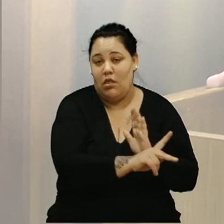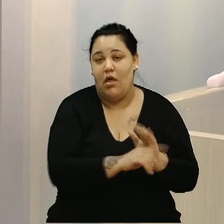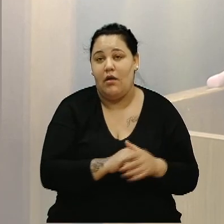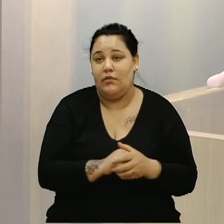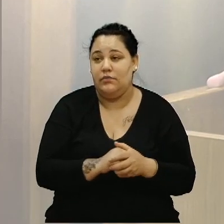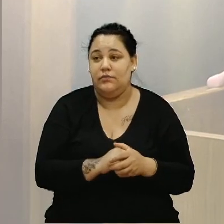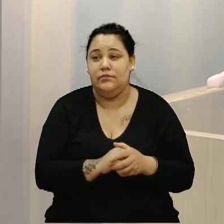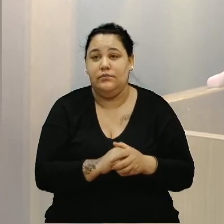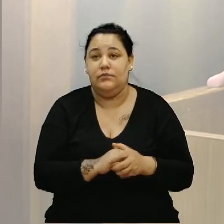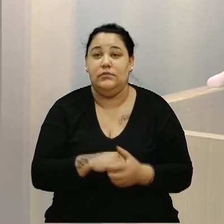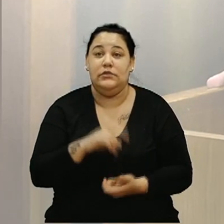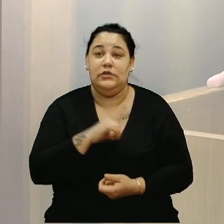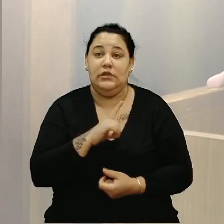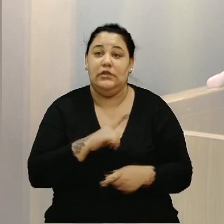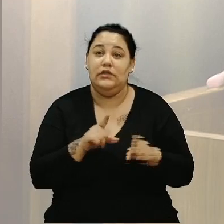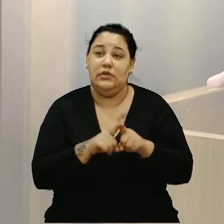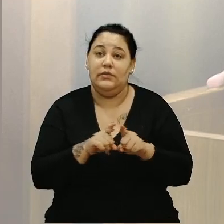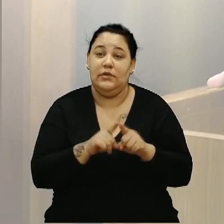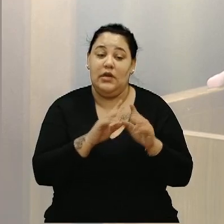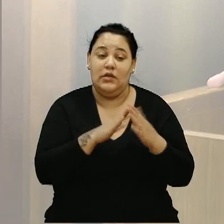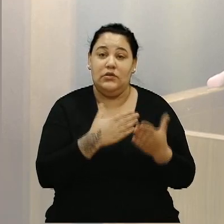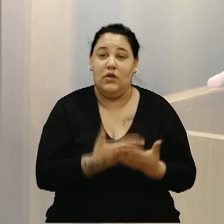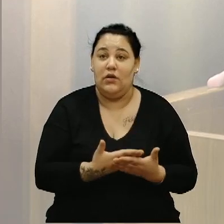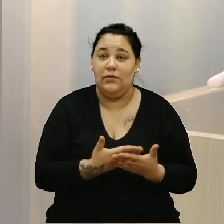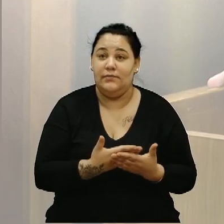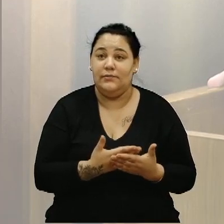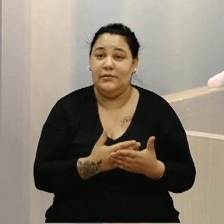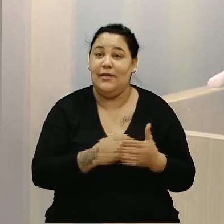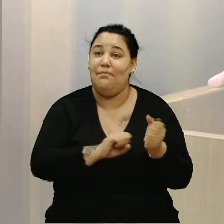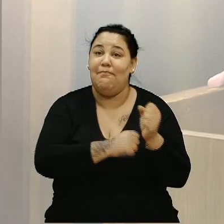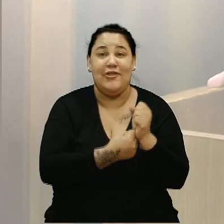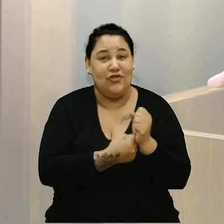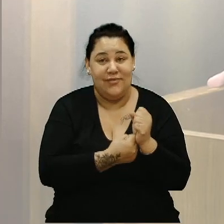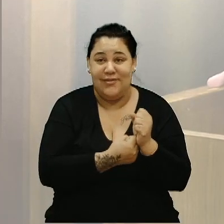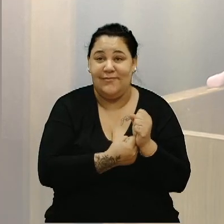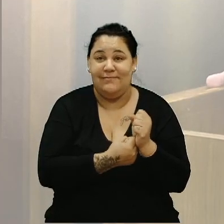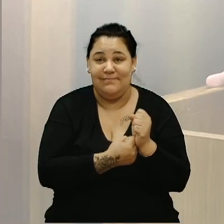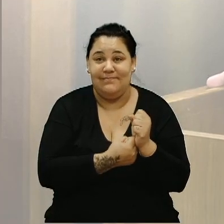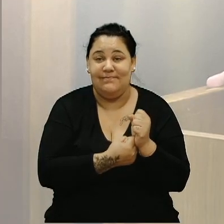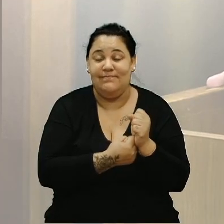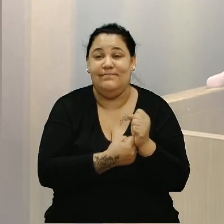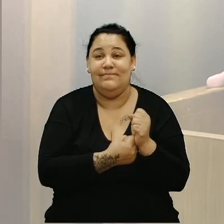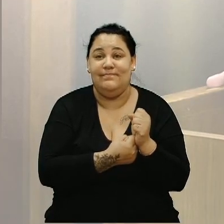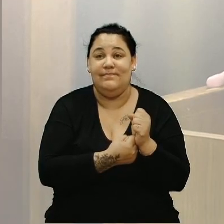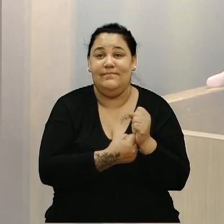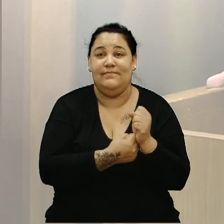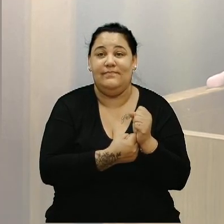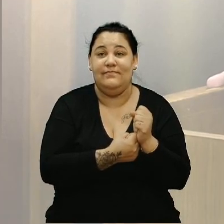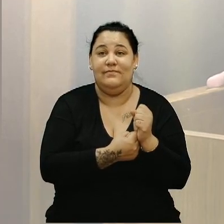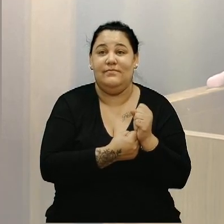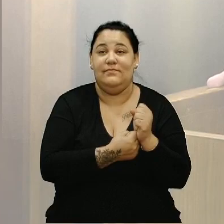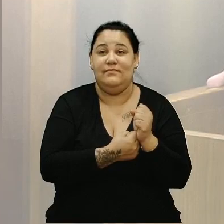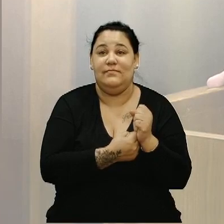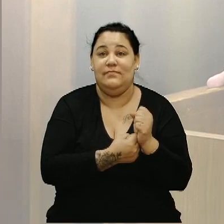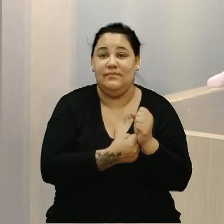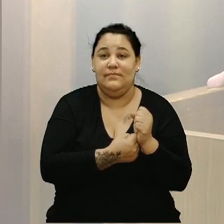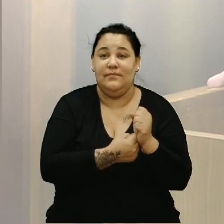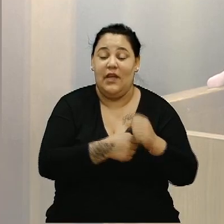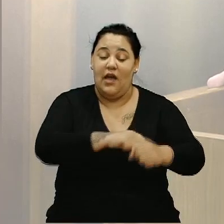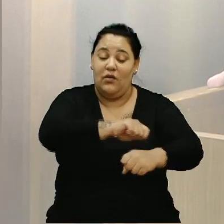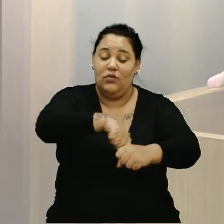Temos uma parte da escola que está interditada, lá nessa escola de ensino médio, que é a